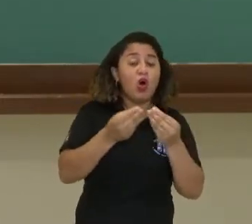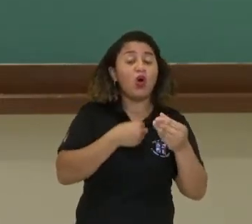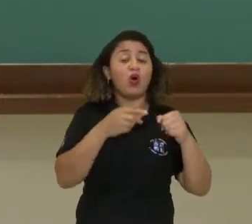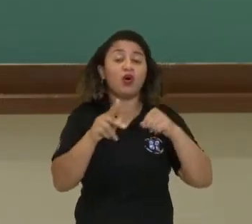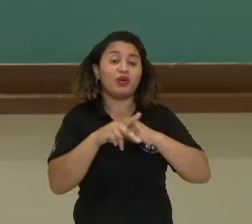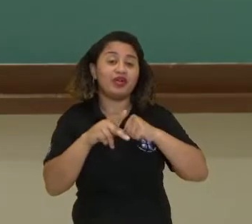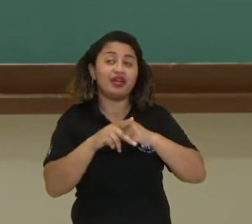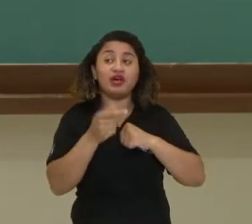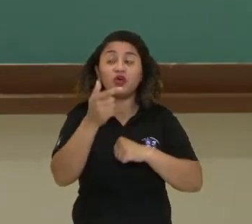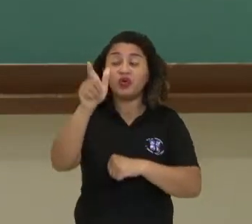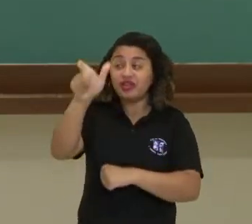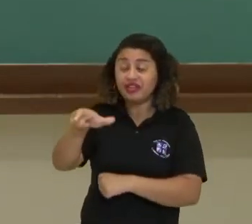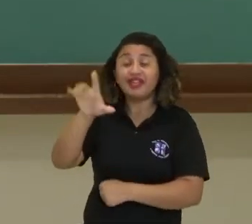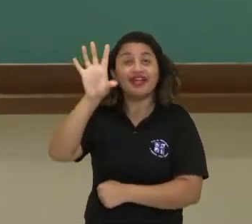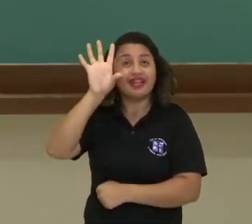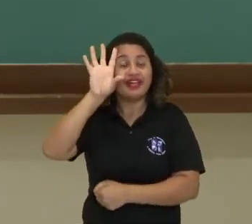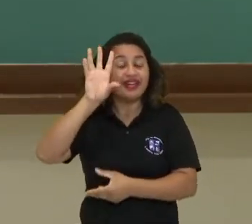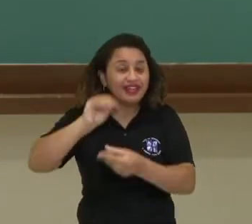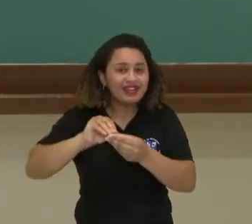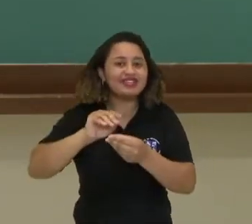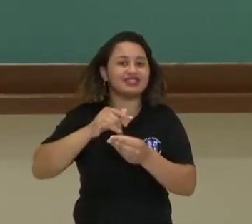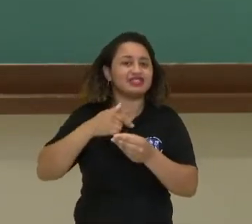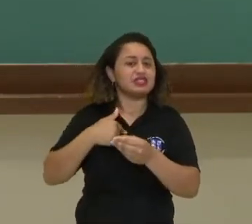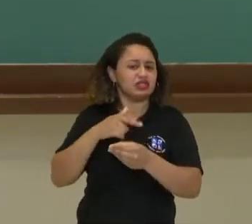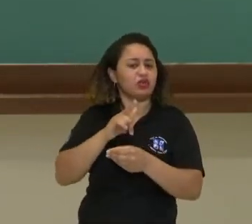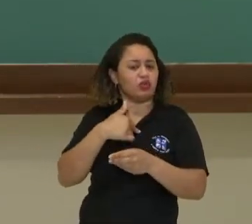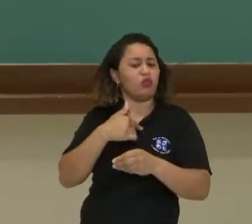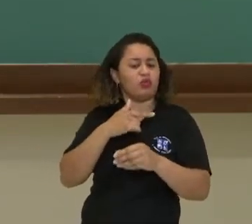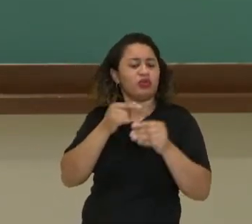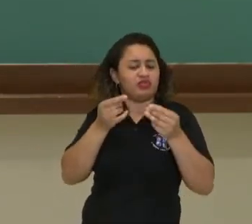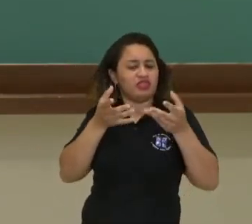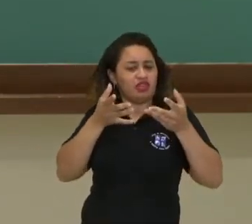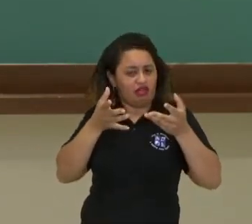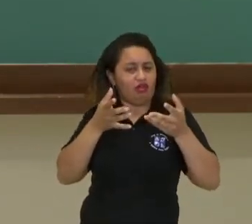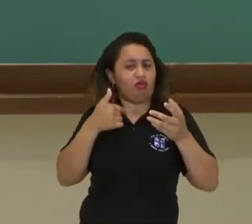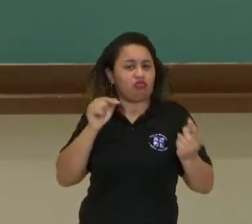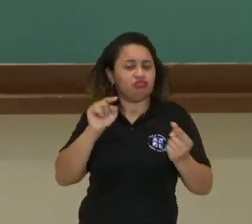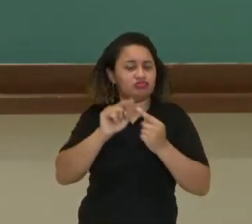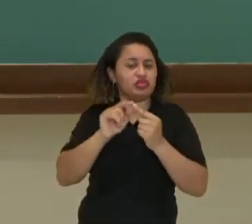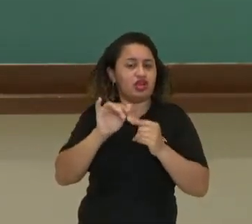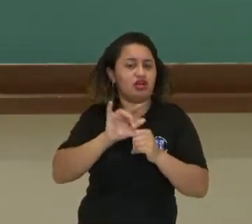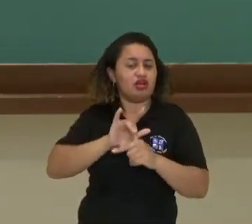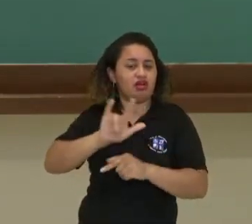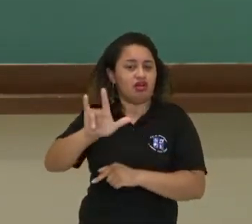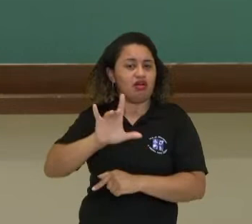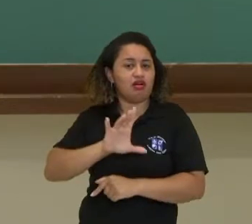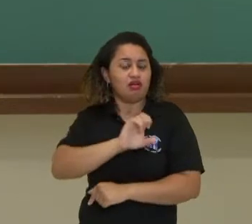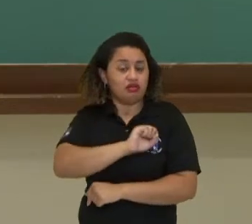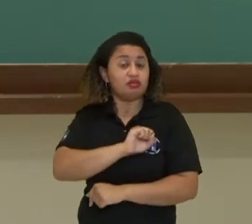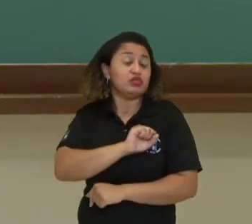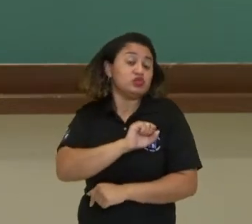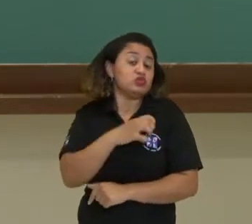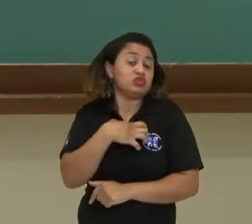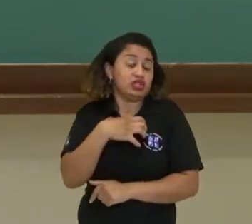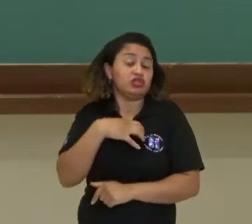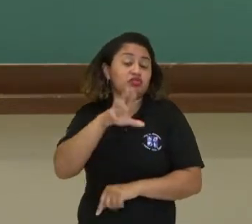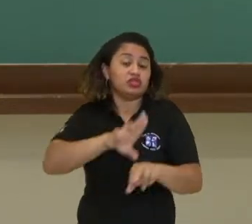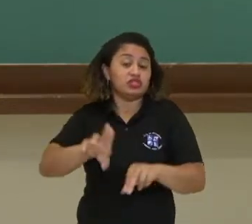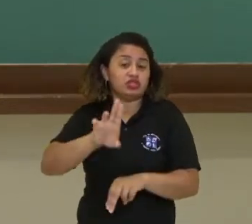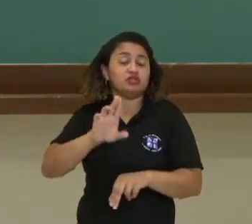pessoa vai te entender então se o teu recado é falar que ama alguém o jeito que você falar isso vai ser entendido